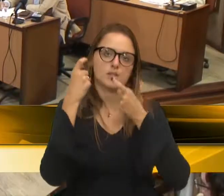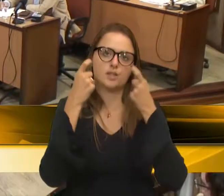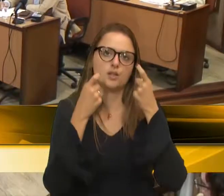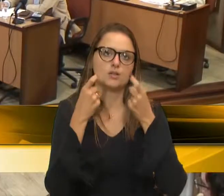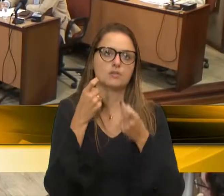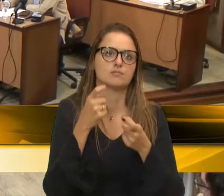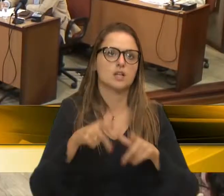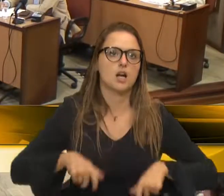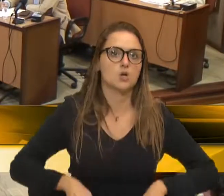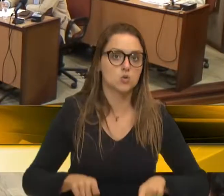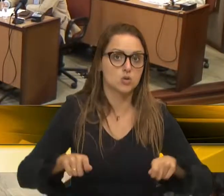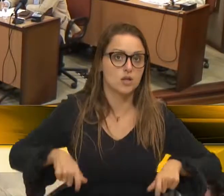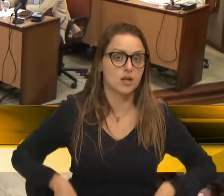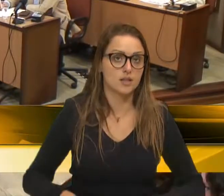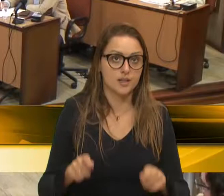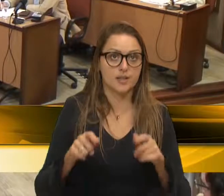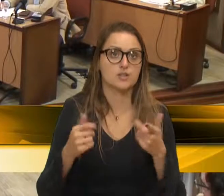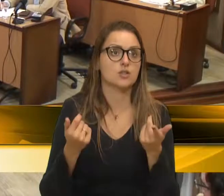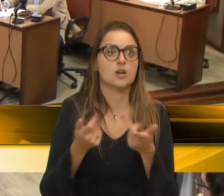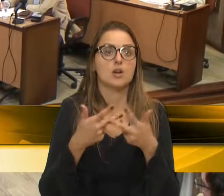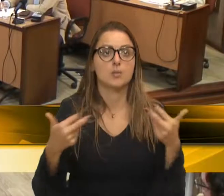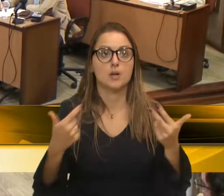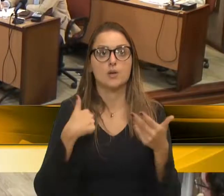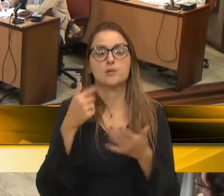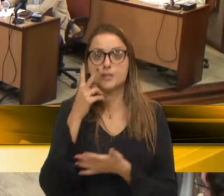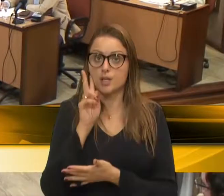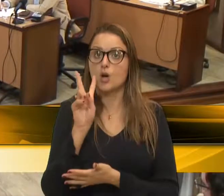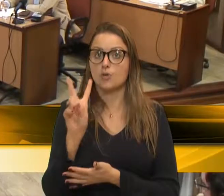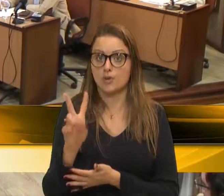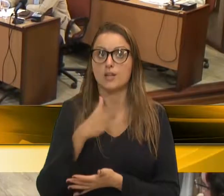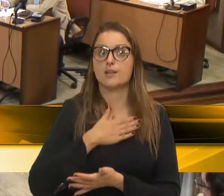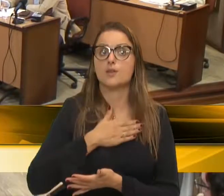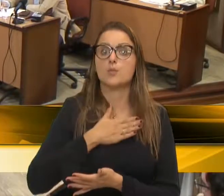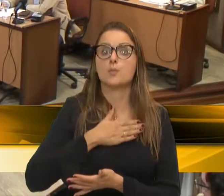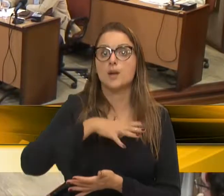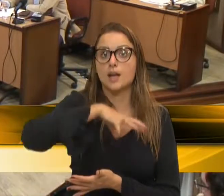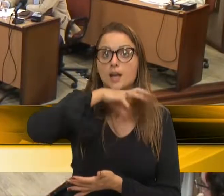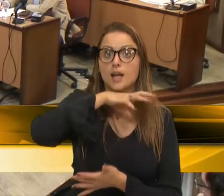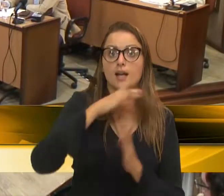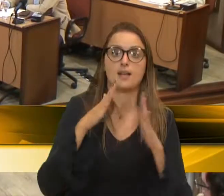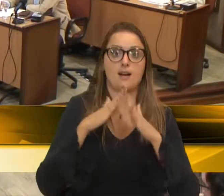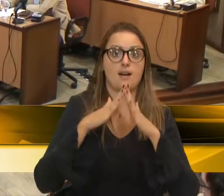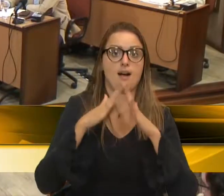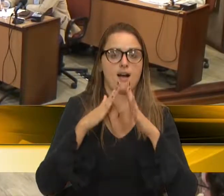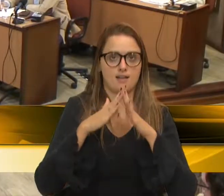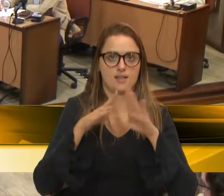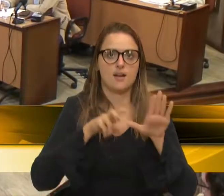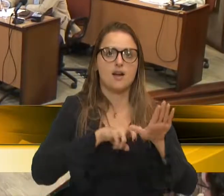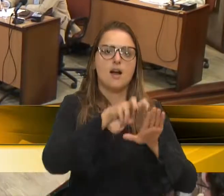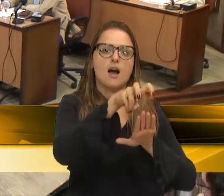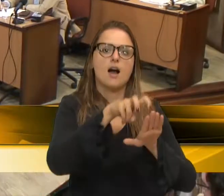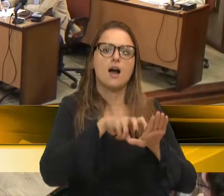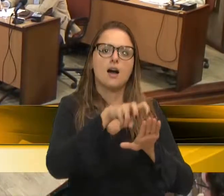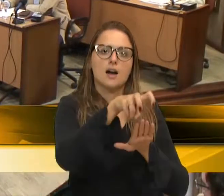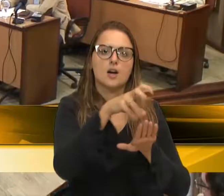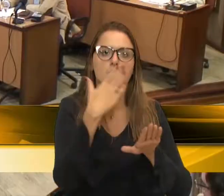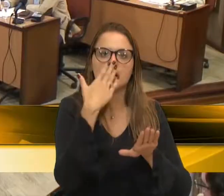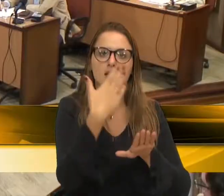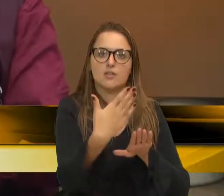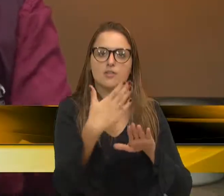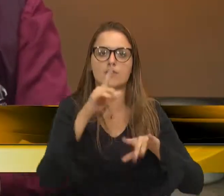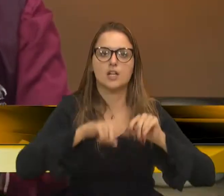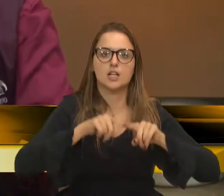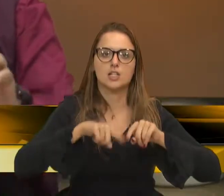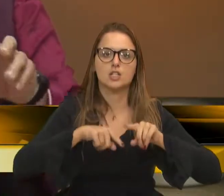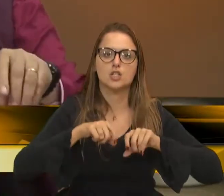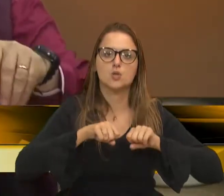os cadeirantes. Uma situação que eu presenciei na minha propriedade em São Pelegrino, aquela rampa em frente ao Andreassa,